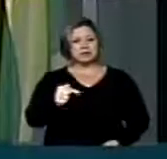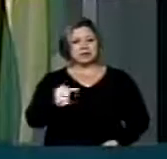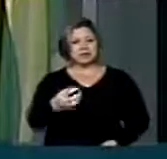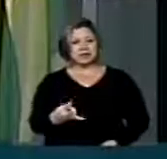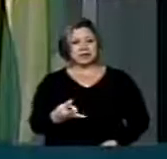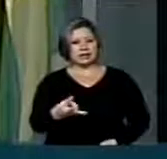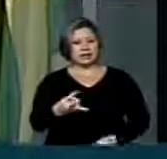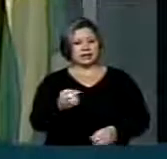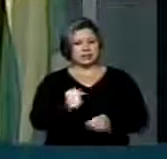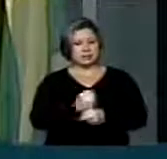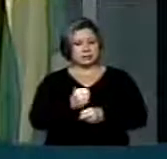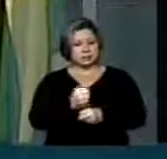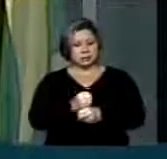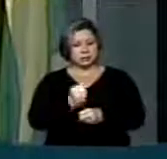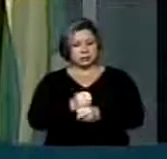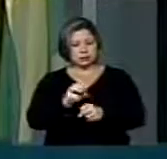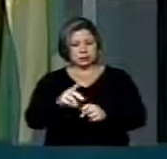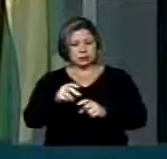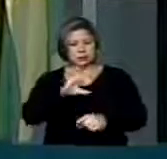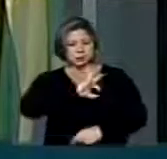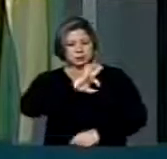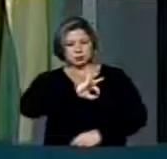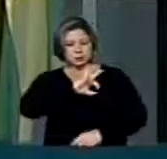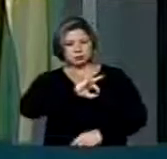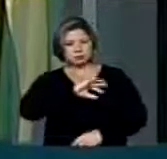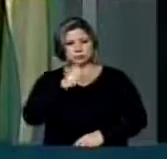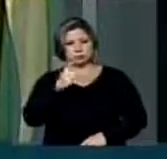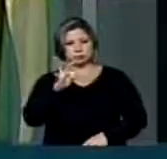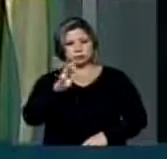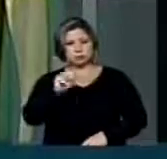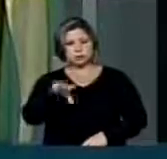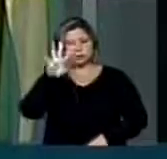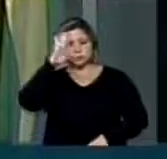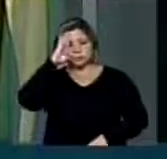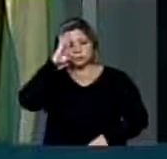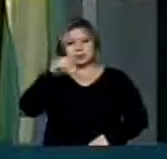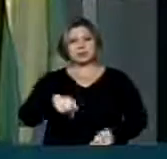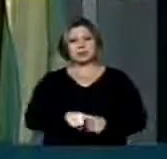12.973 postos de polícia comunitária, deixar de fazer